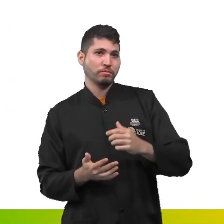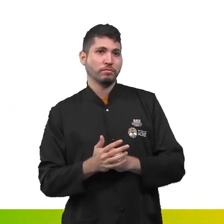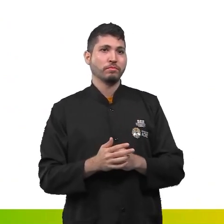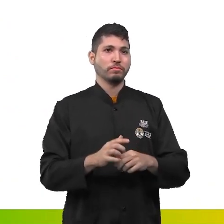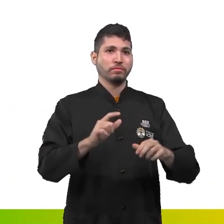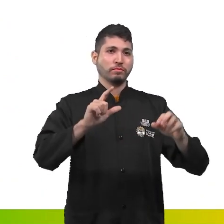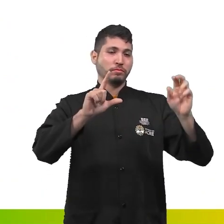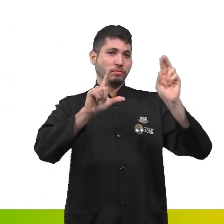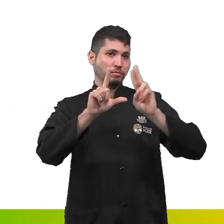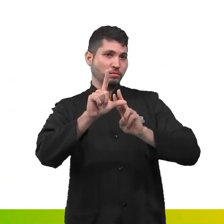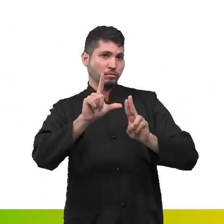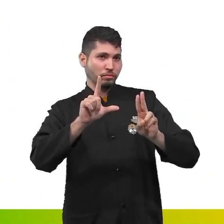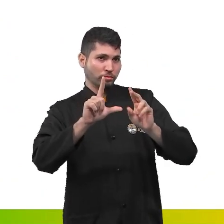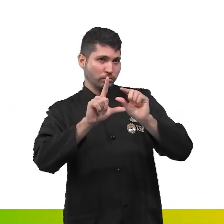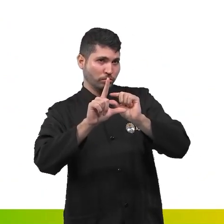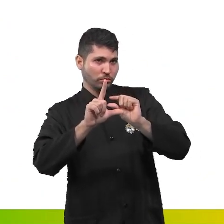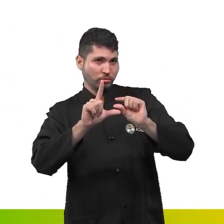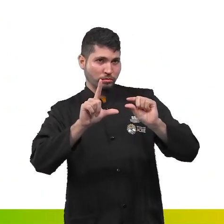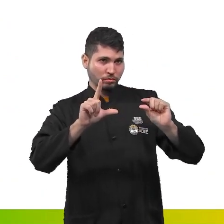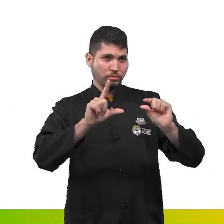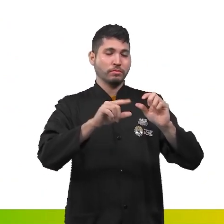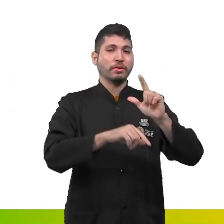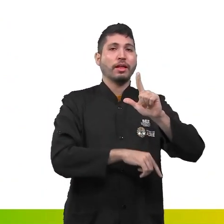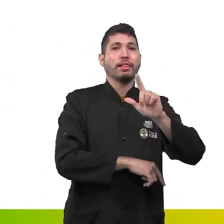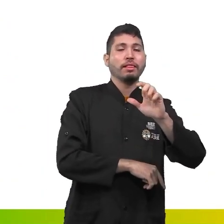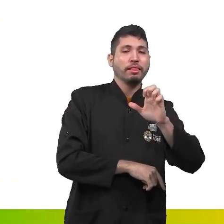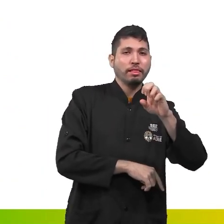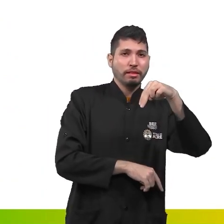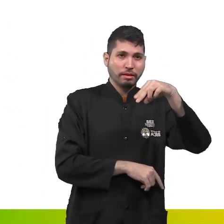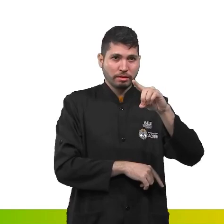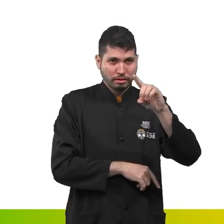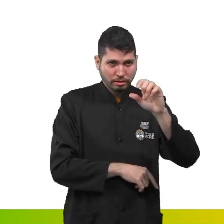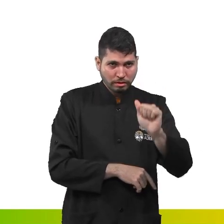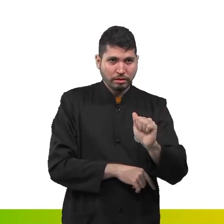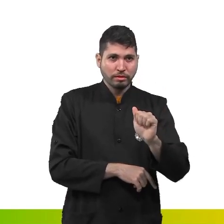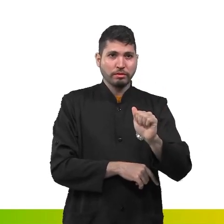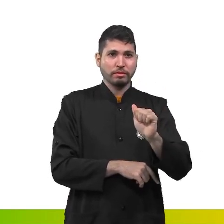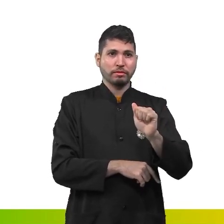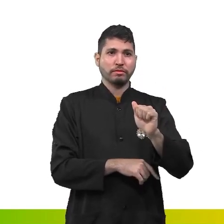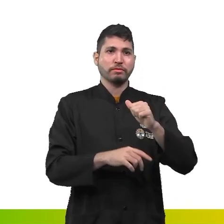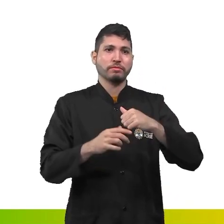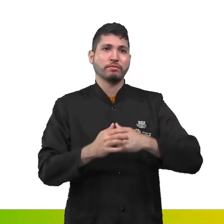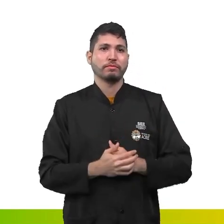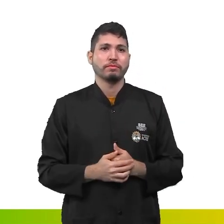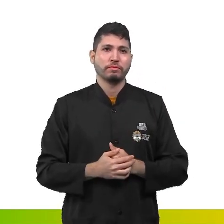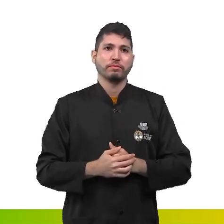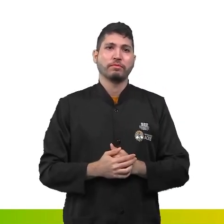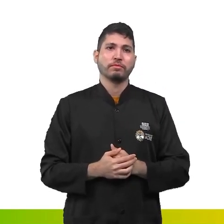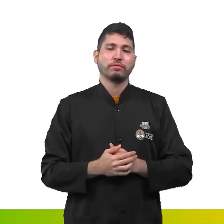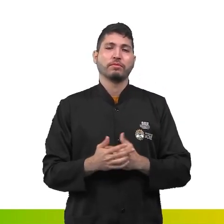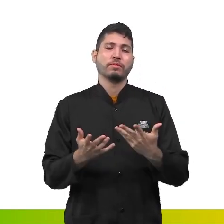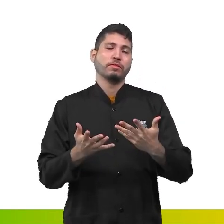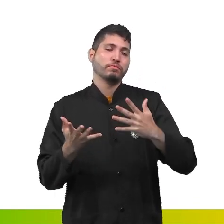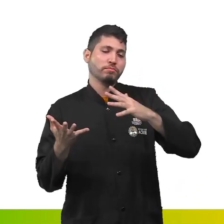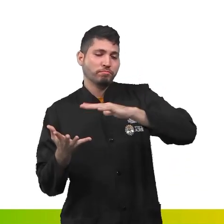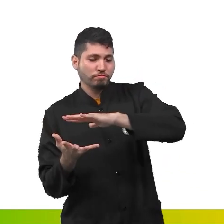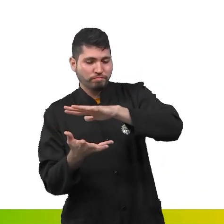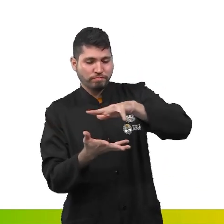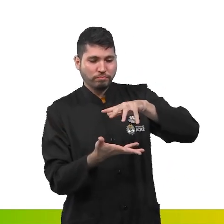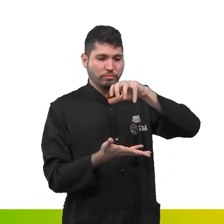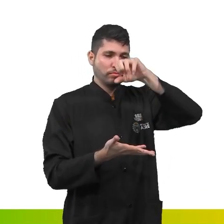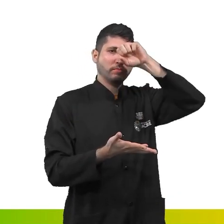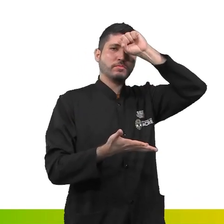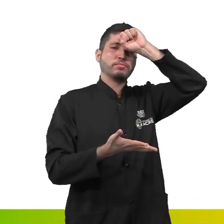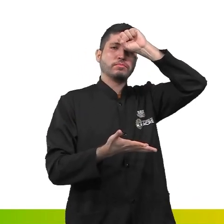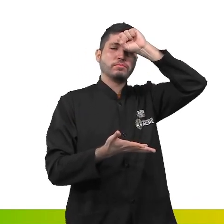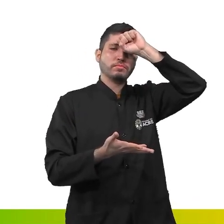sobre hechos sobrenaturais, ou seja, fatos sobrenaturais, que não existem, ou pelo menos no